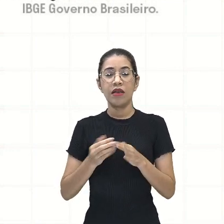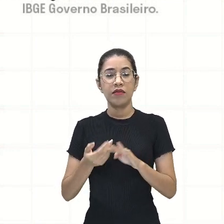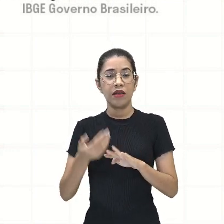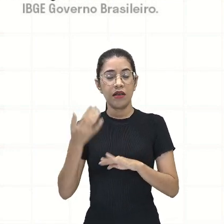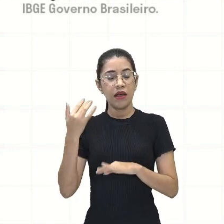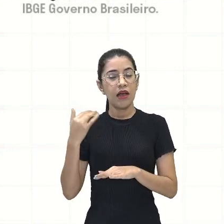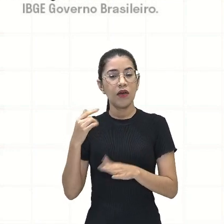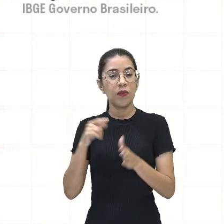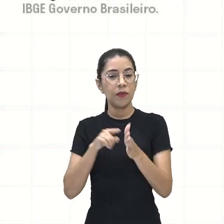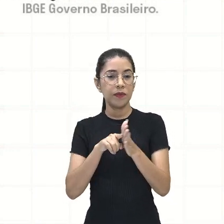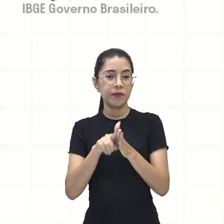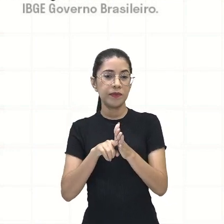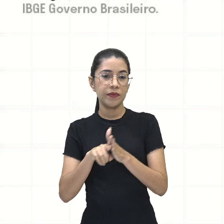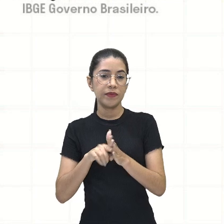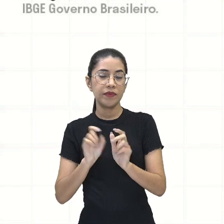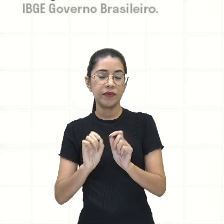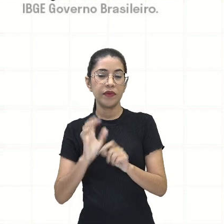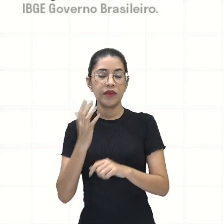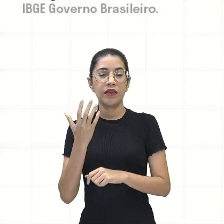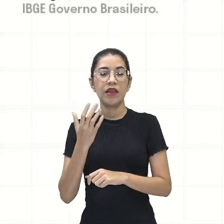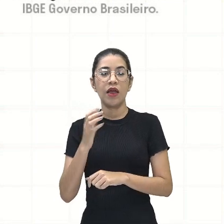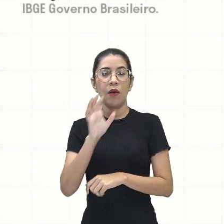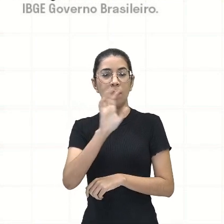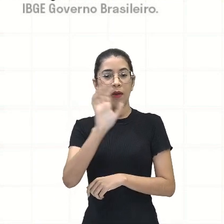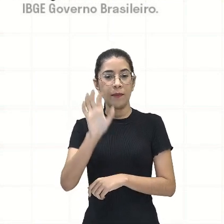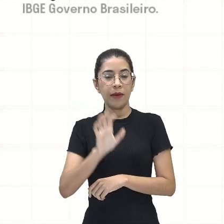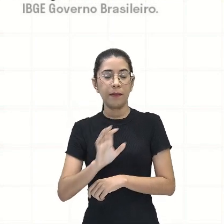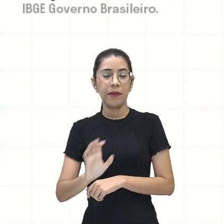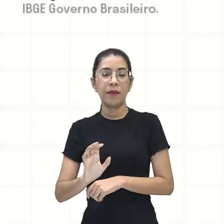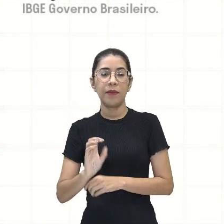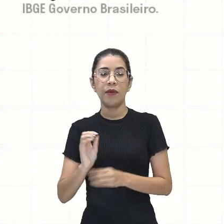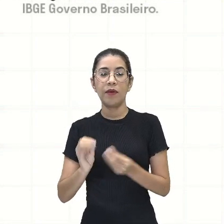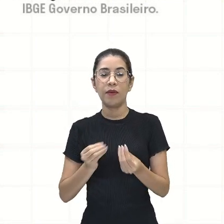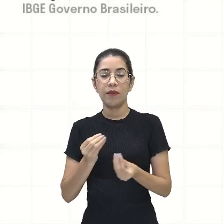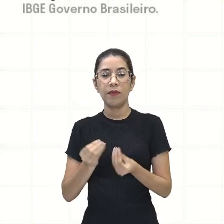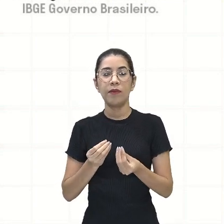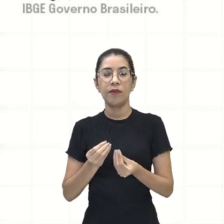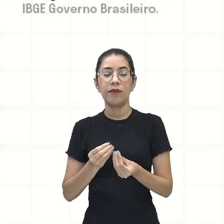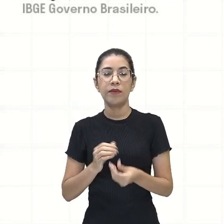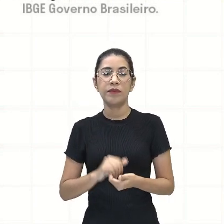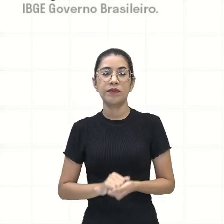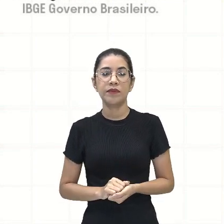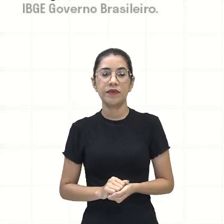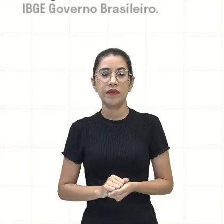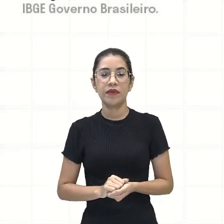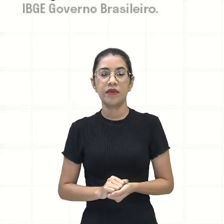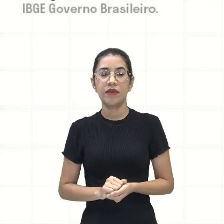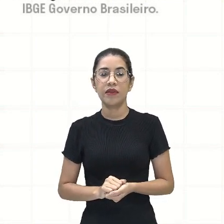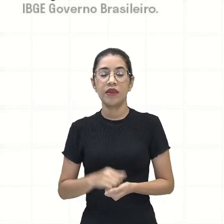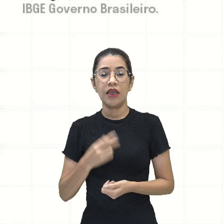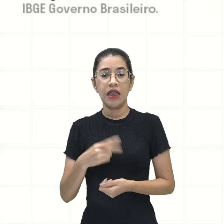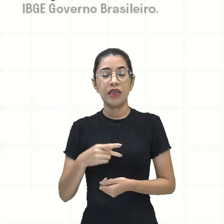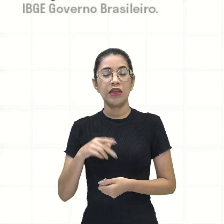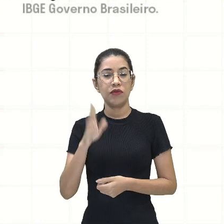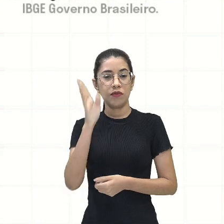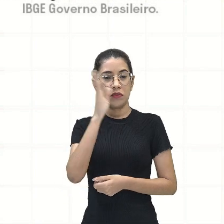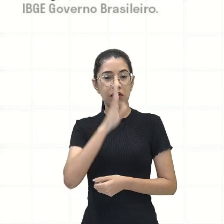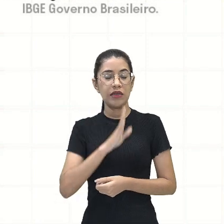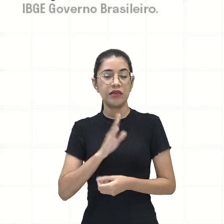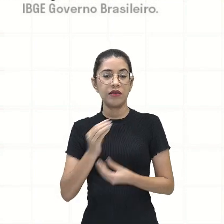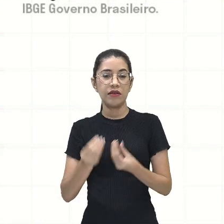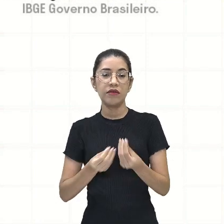os estudos, a regionalização que foi feita nesse território, né, no nosso país,